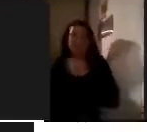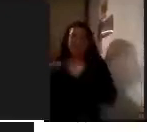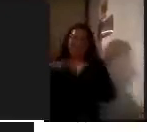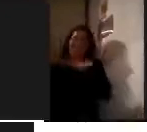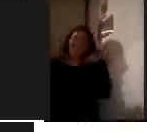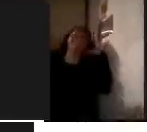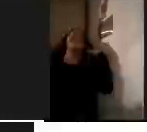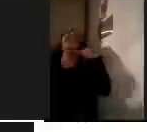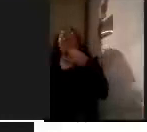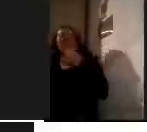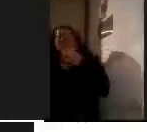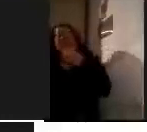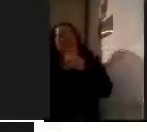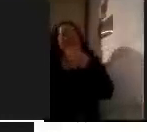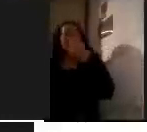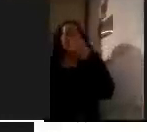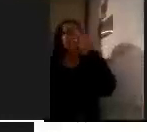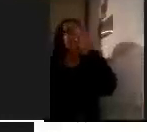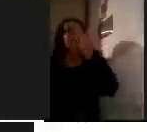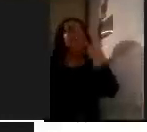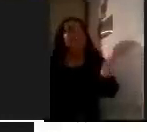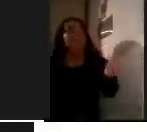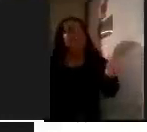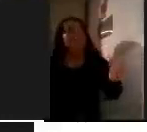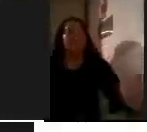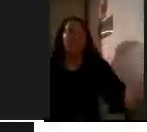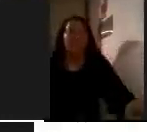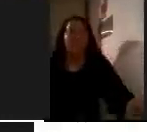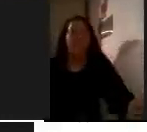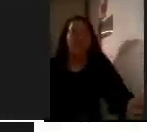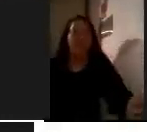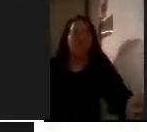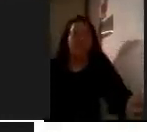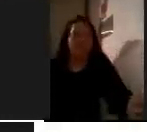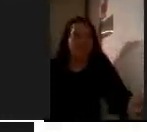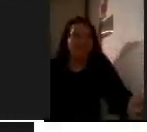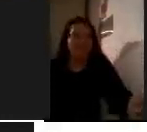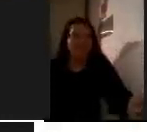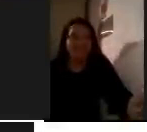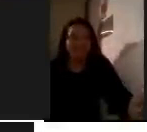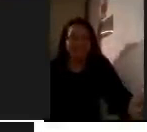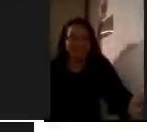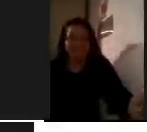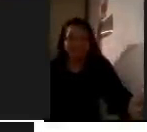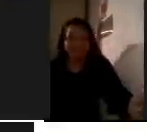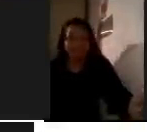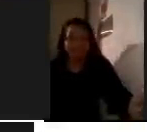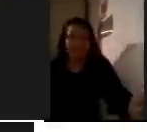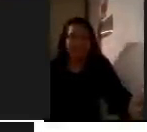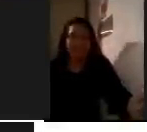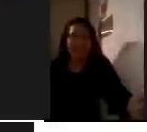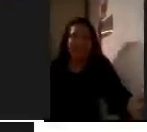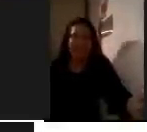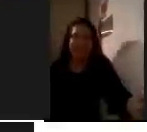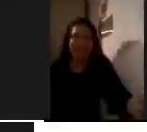Tô usando, gente. Tá usando. Ela se engasgou aí com... A fala? Não. A fala é, o